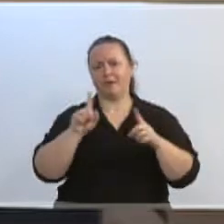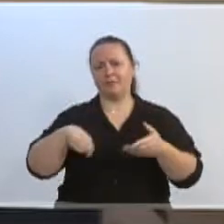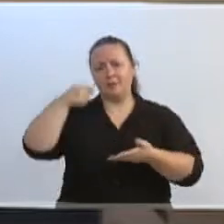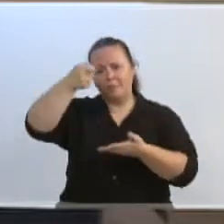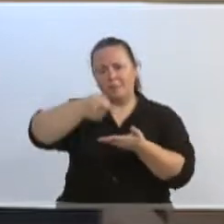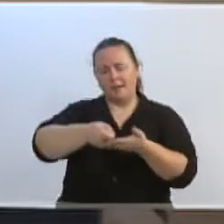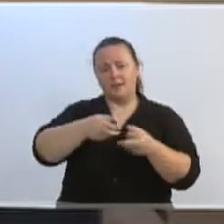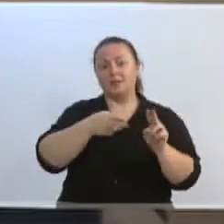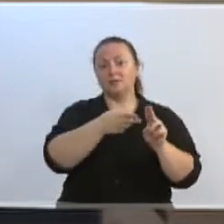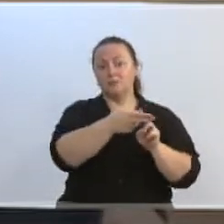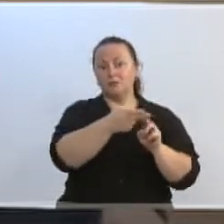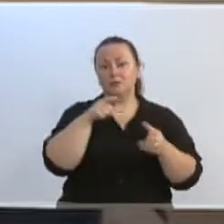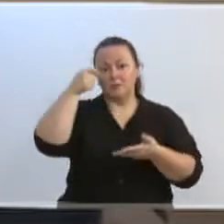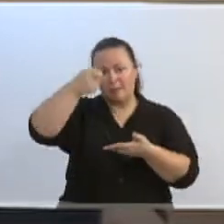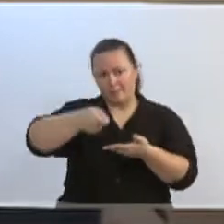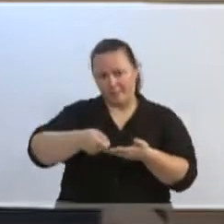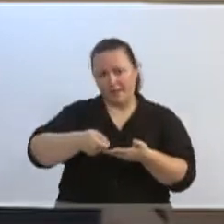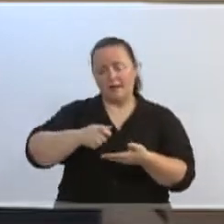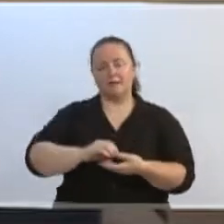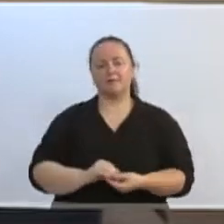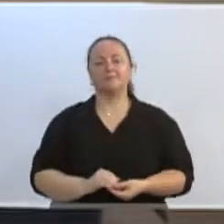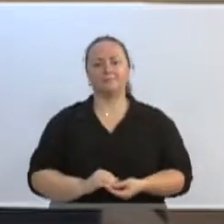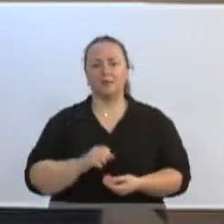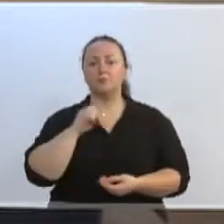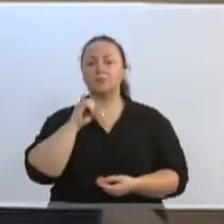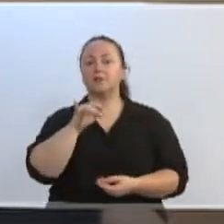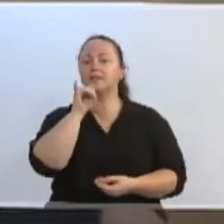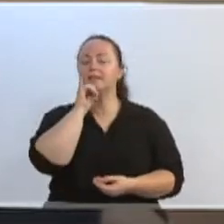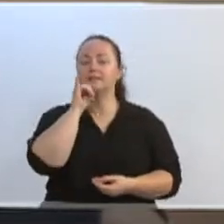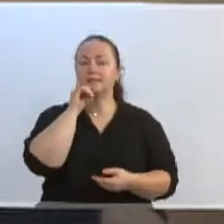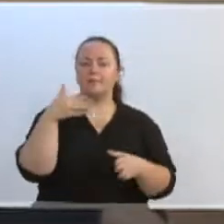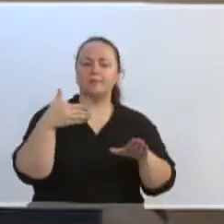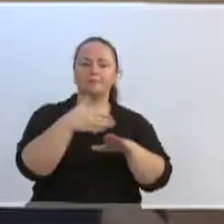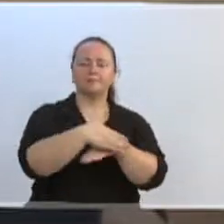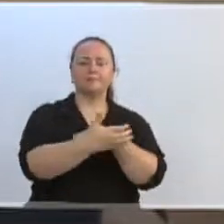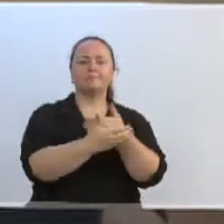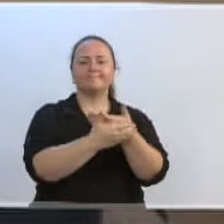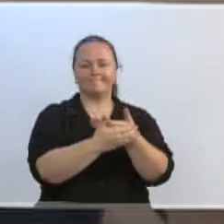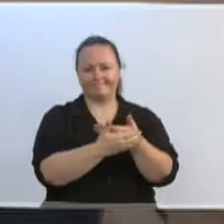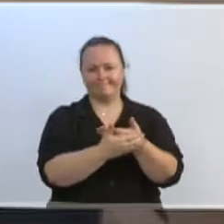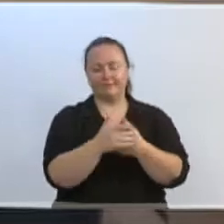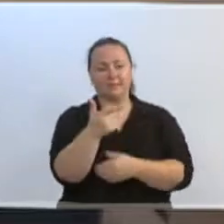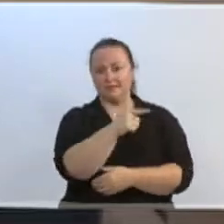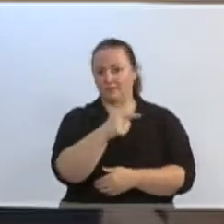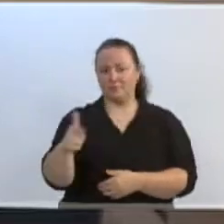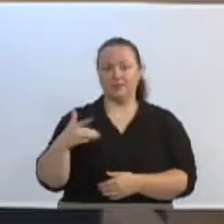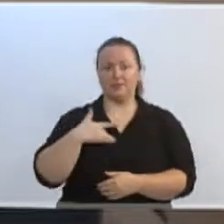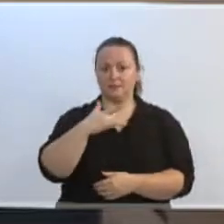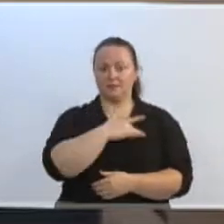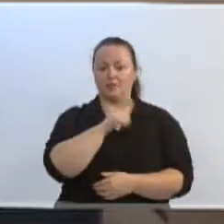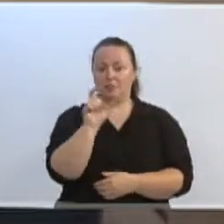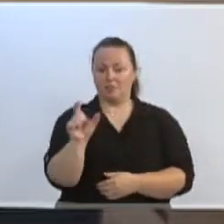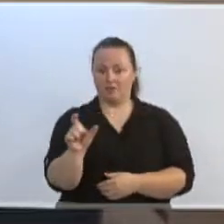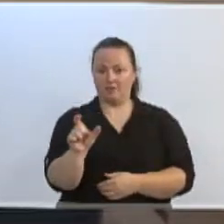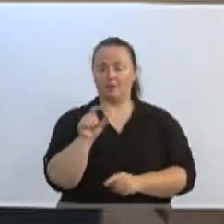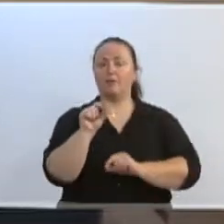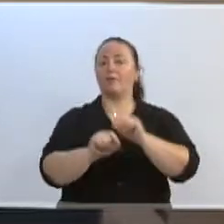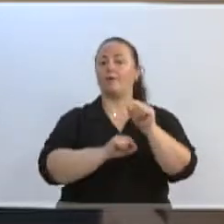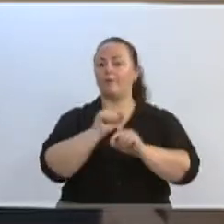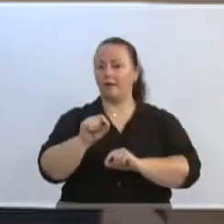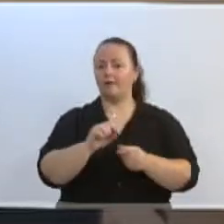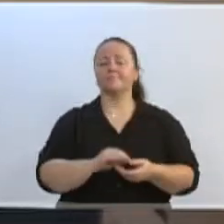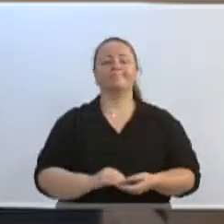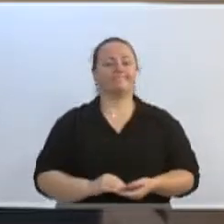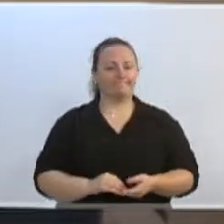pelo sus quando alguém vai no hospital santo antônio a pessoa não tem plano de saúde ela enfrenta uma